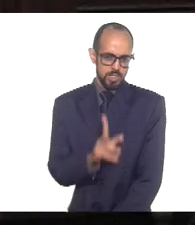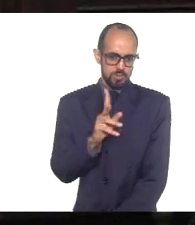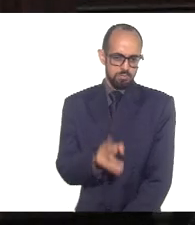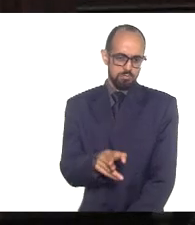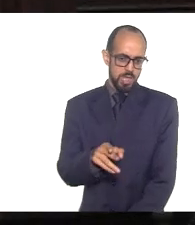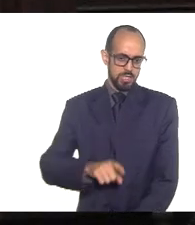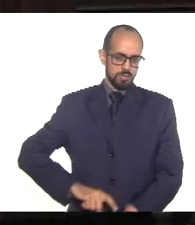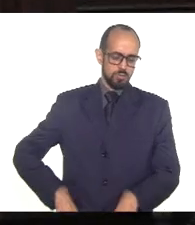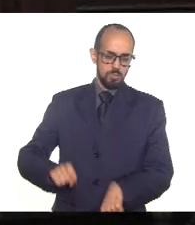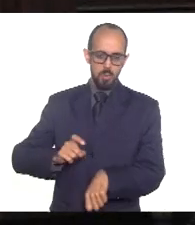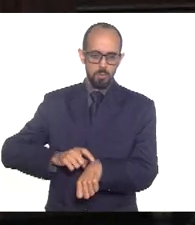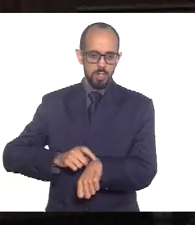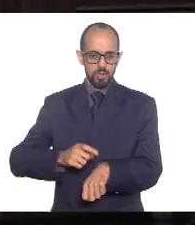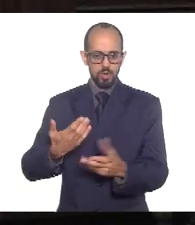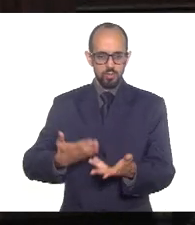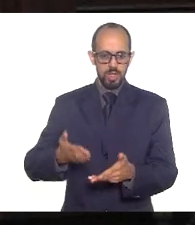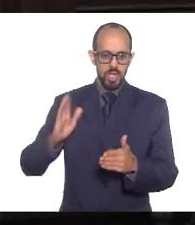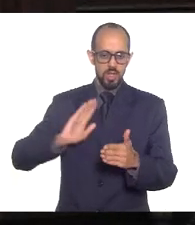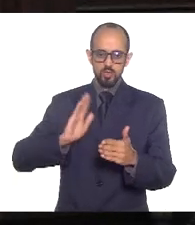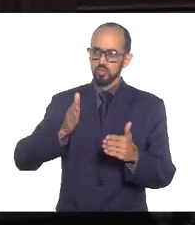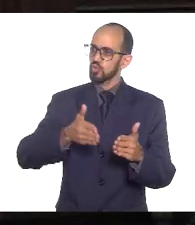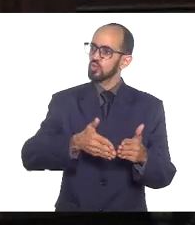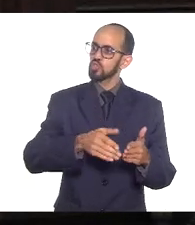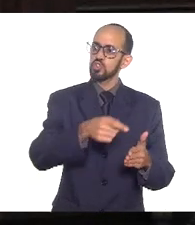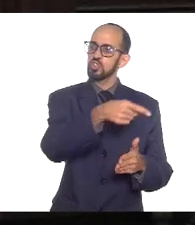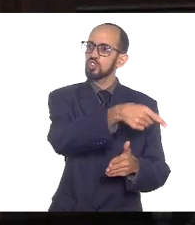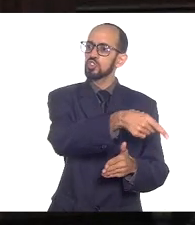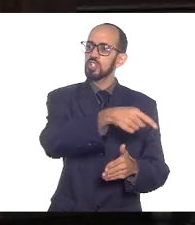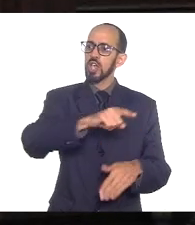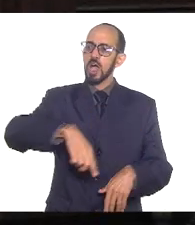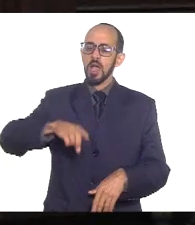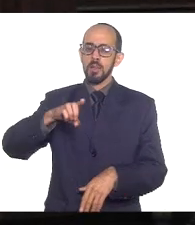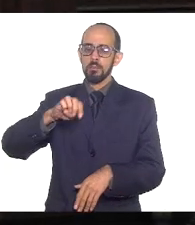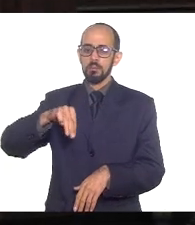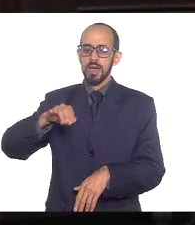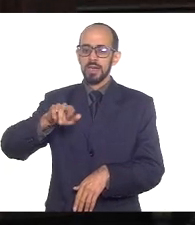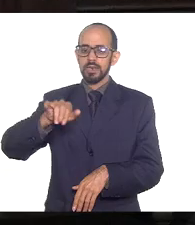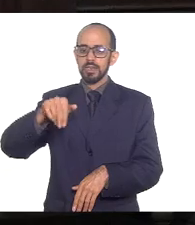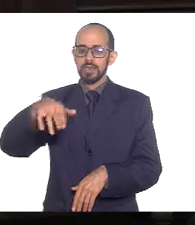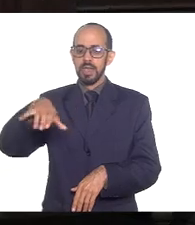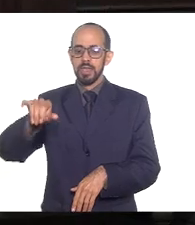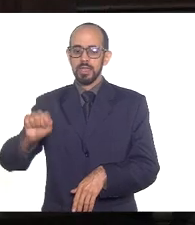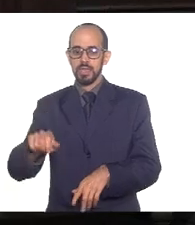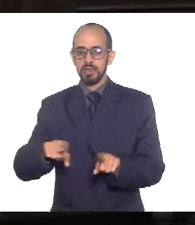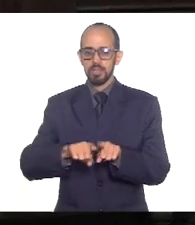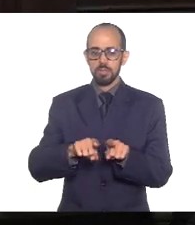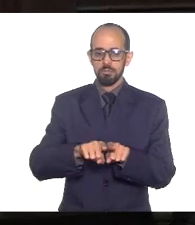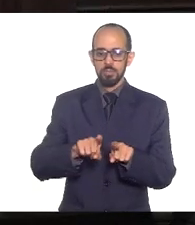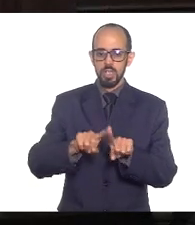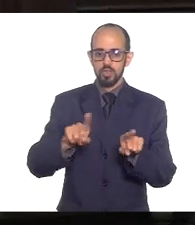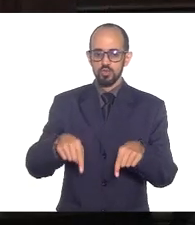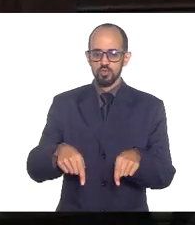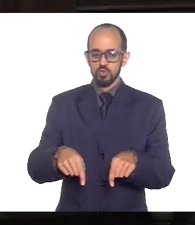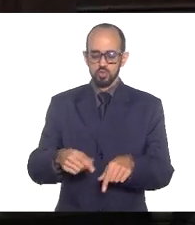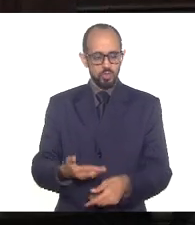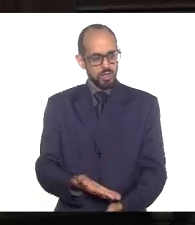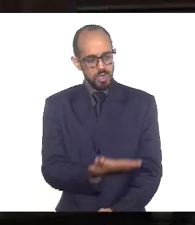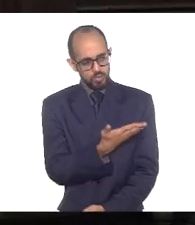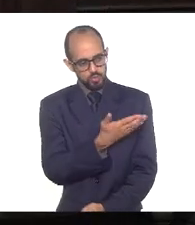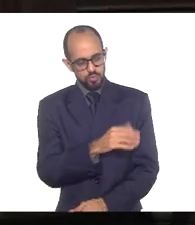mesma toada que eu quero me dirigir a minha querida amiga mariléia um e aos servidores da Saúde do